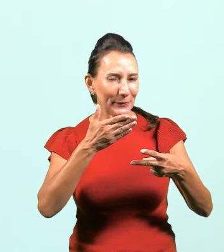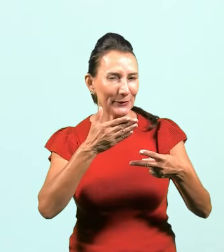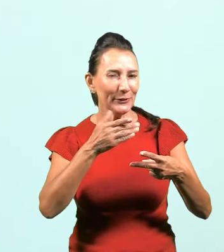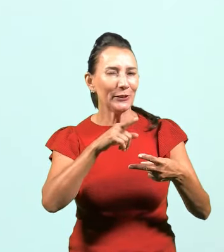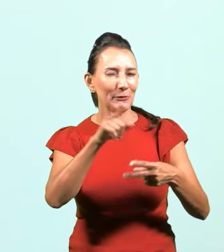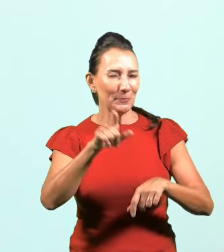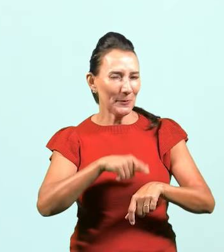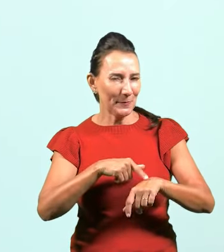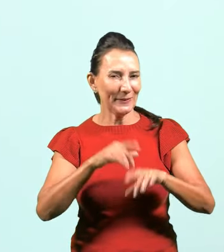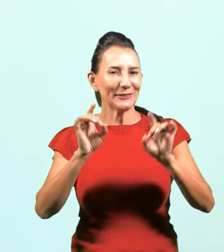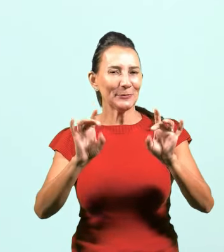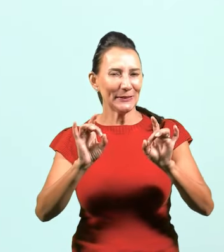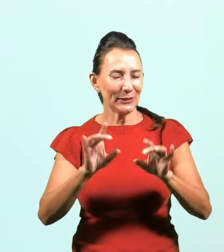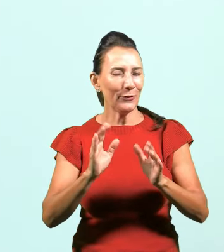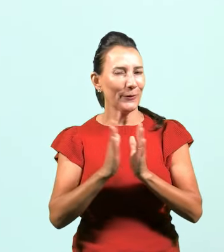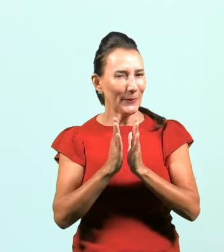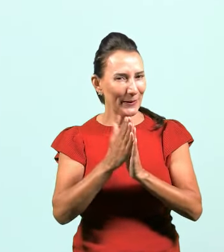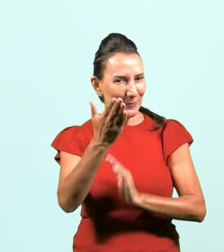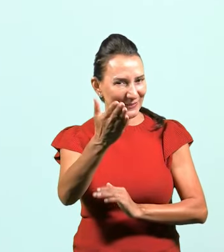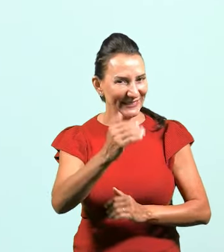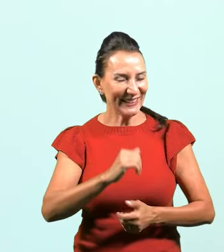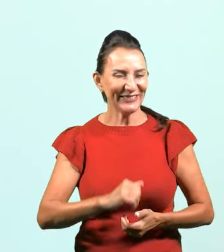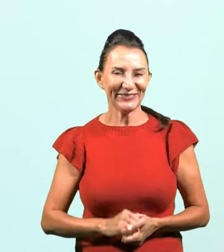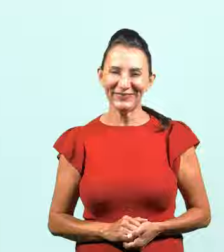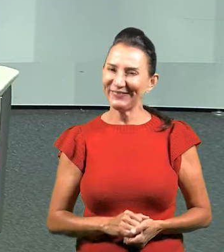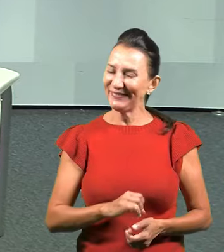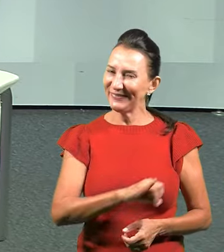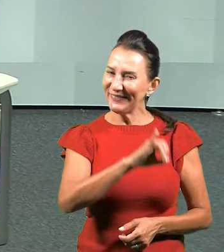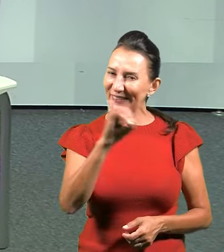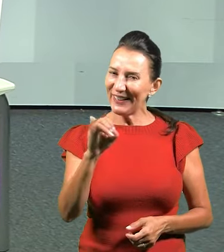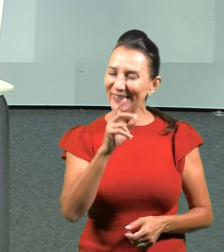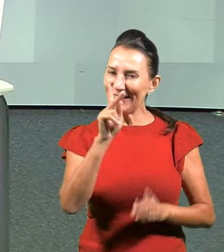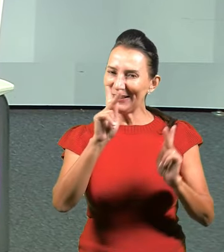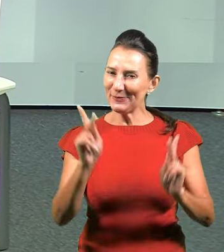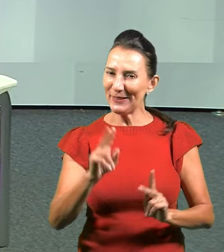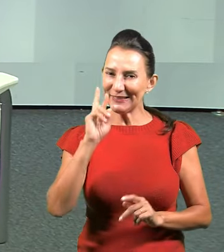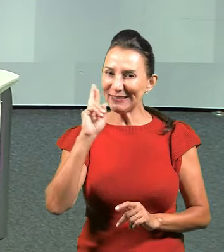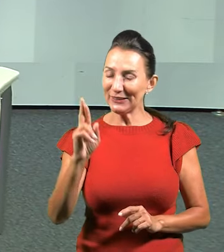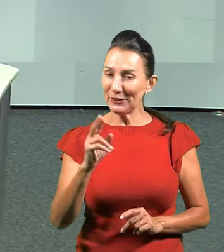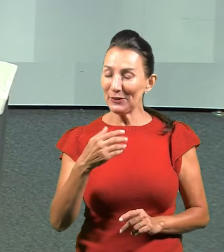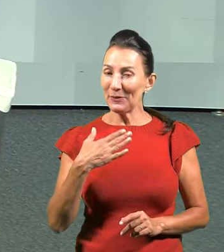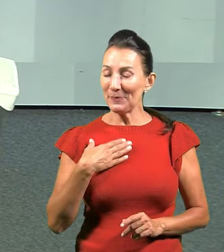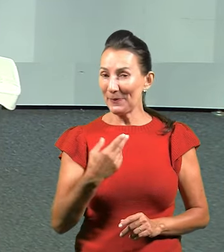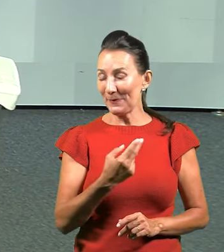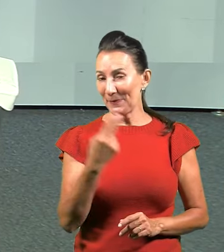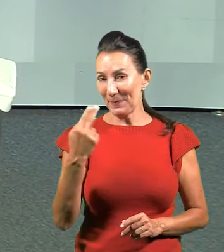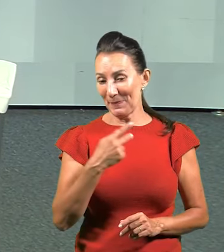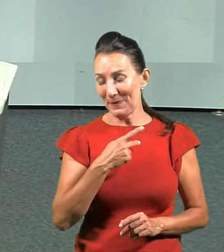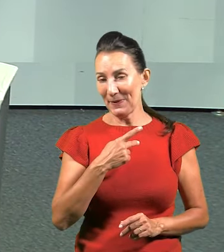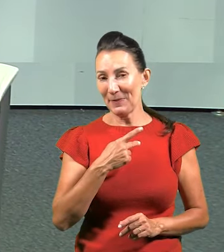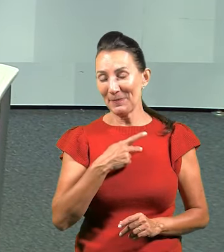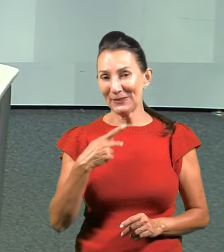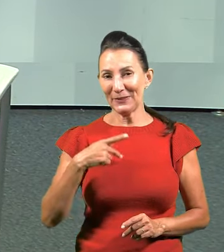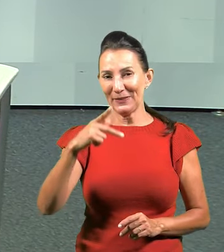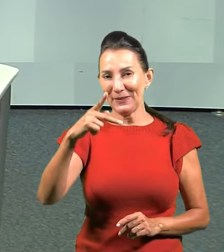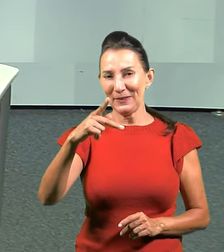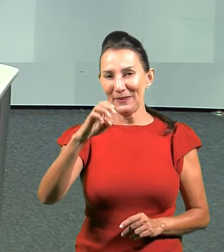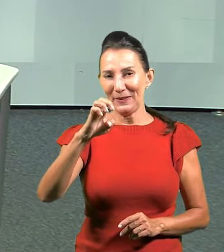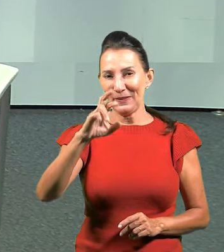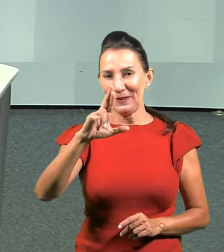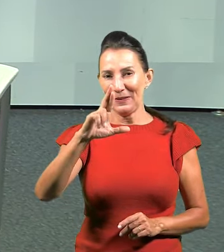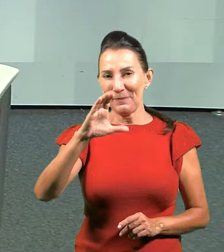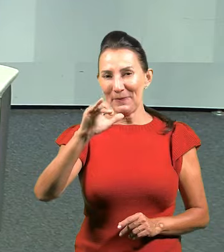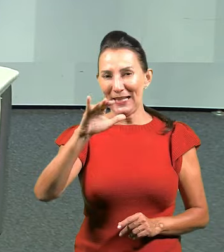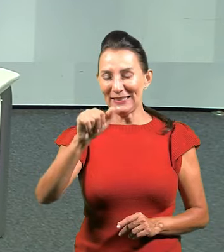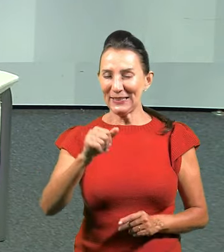e quem sabe o momento vai ser precioso. Eu vou orar por você. Olá, a paz do Senhor. Eu sou a pastora Pérsia e eu estou aqui com a